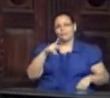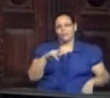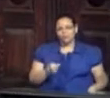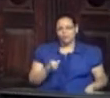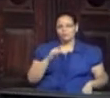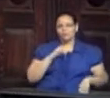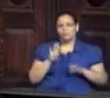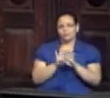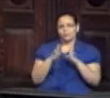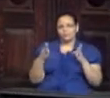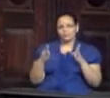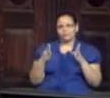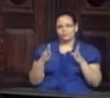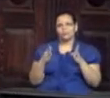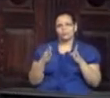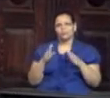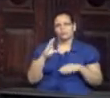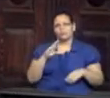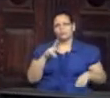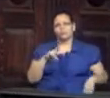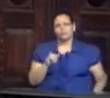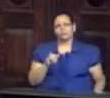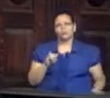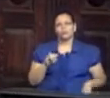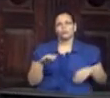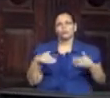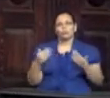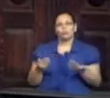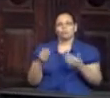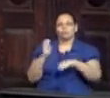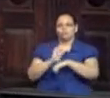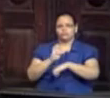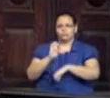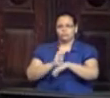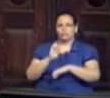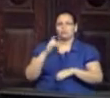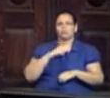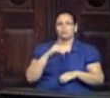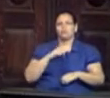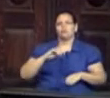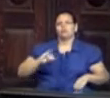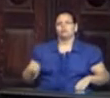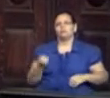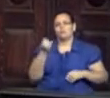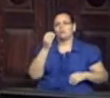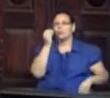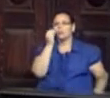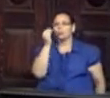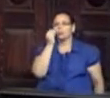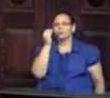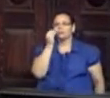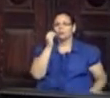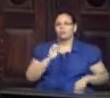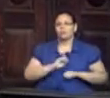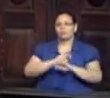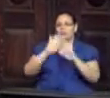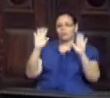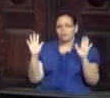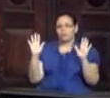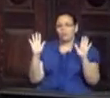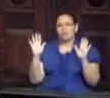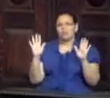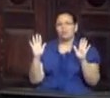Mais do que a CPI está praticamente aberta, quando o Estado tem a chance de demonstrar transparência